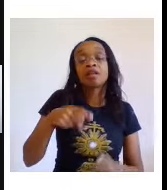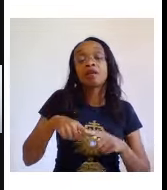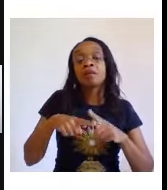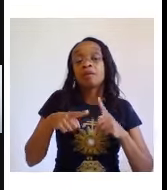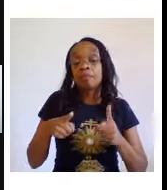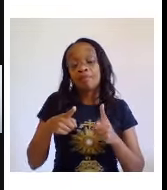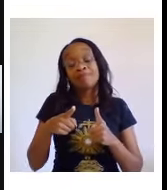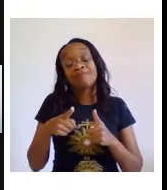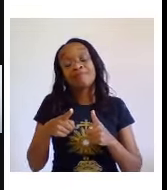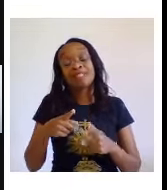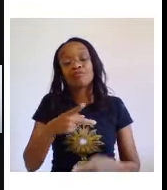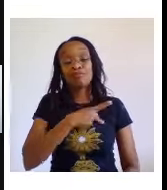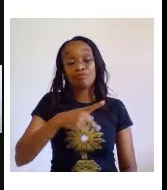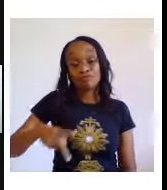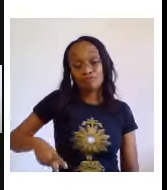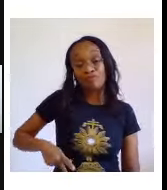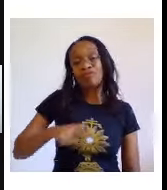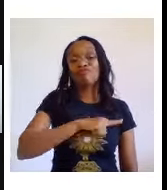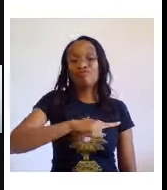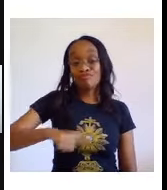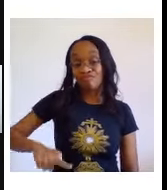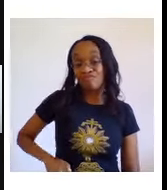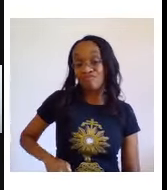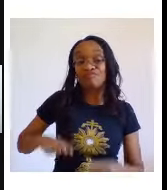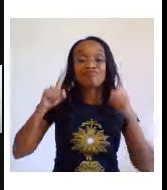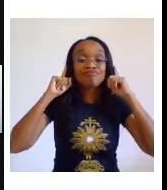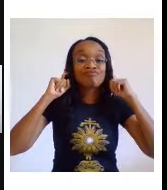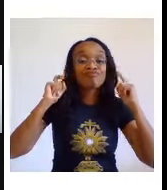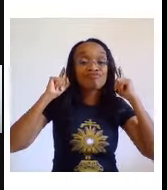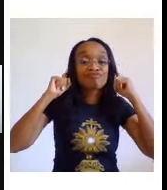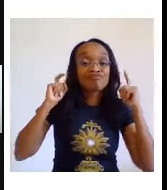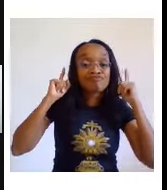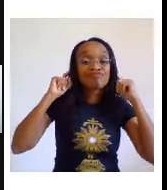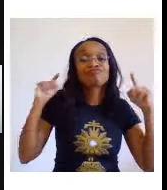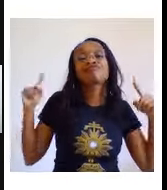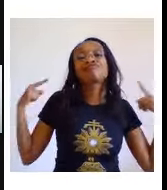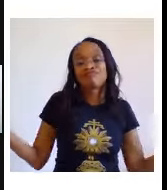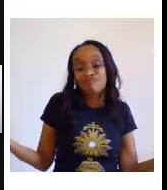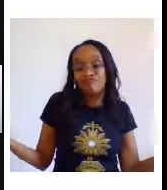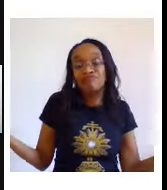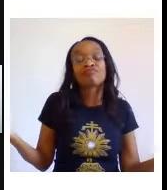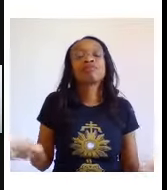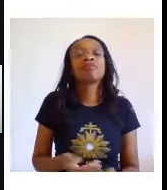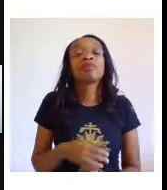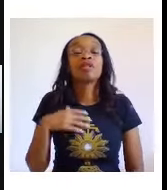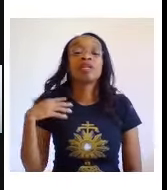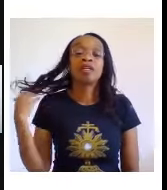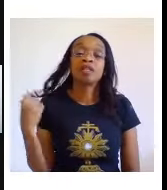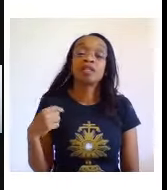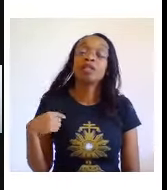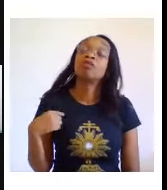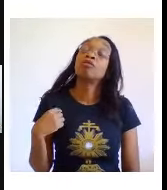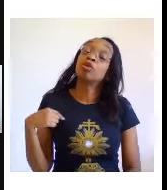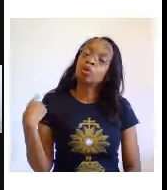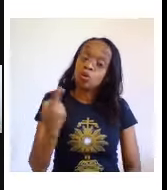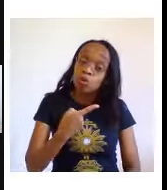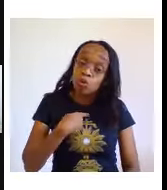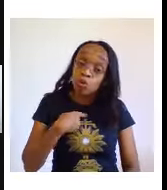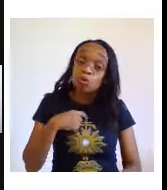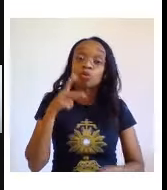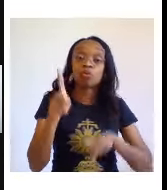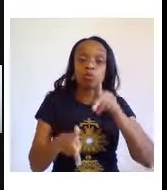e privilegiados de poder estar discutindo, ter essa informação, cobrar dos tomadores de